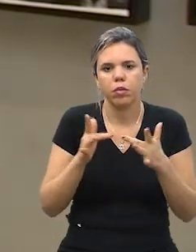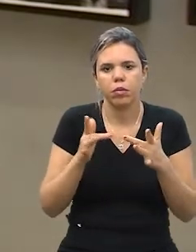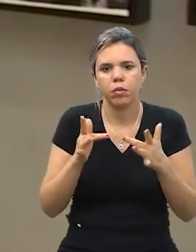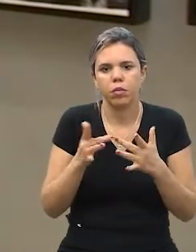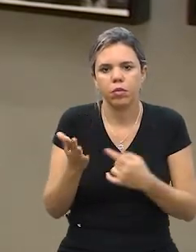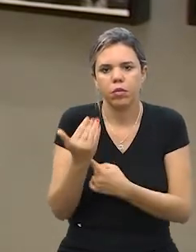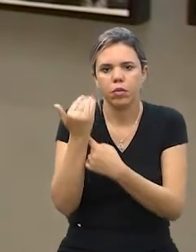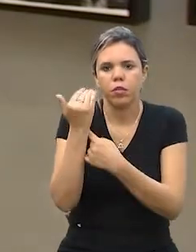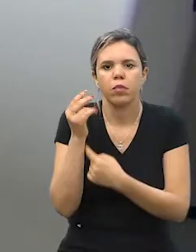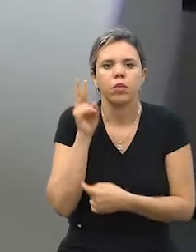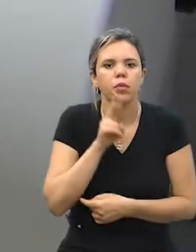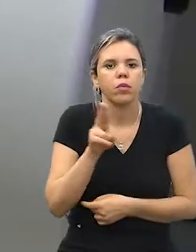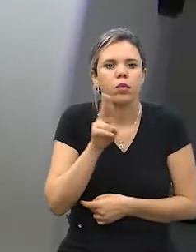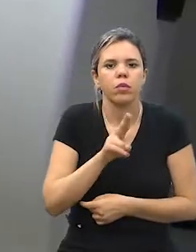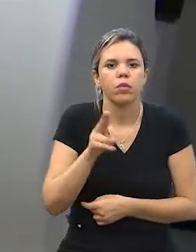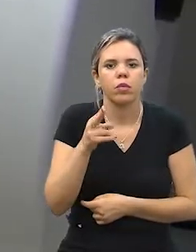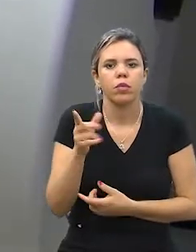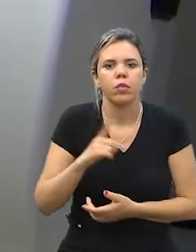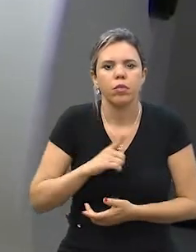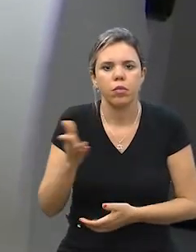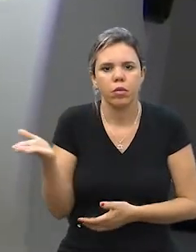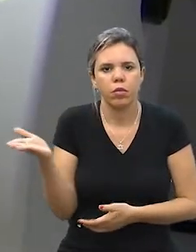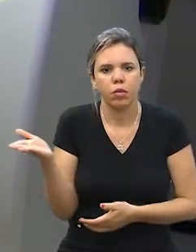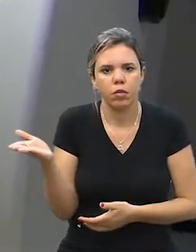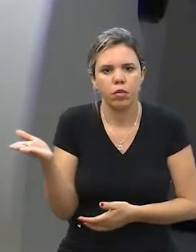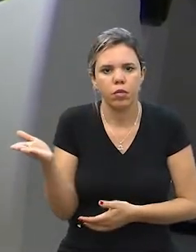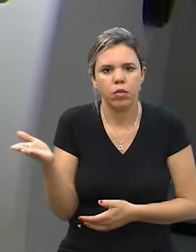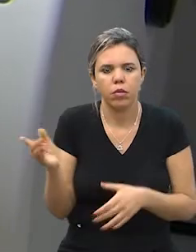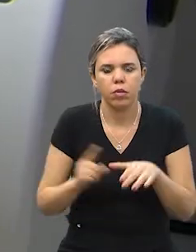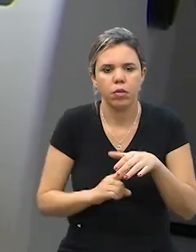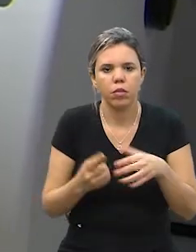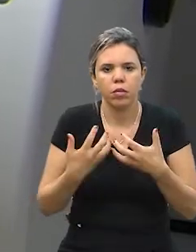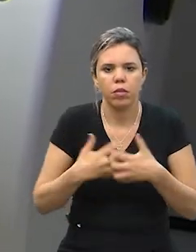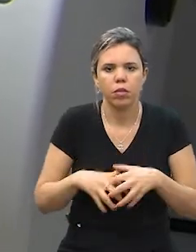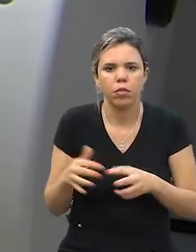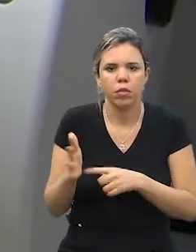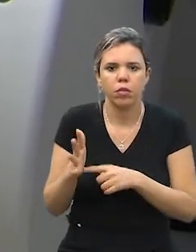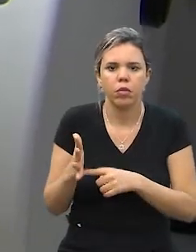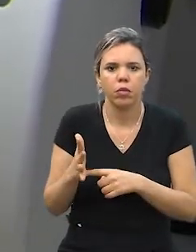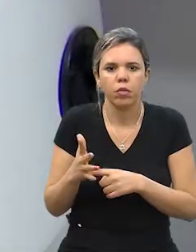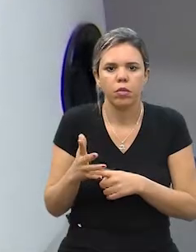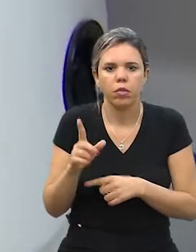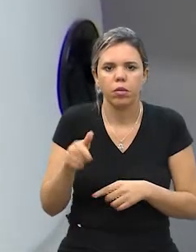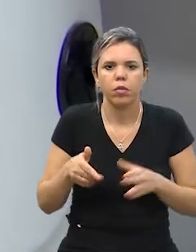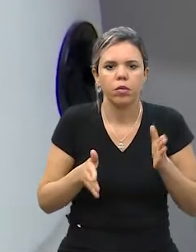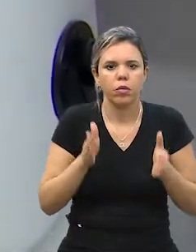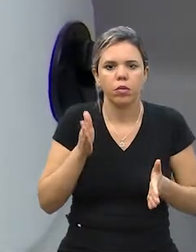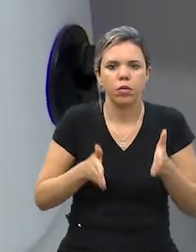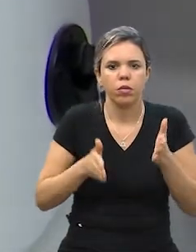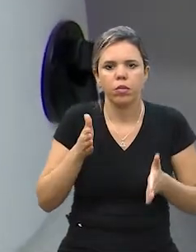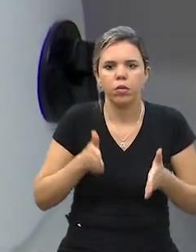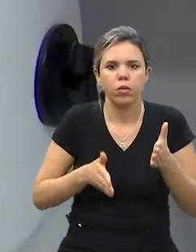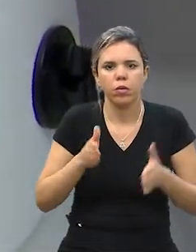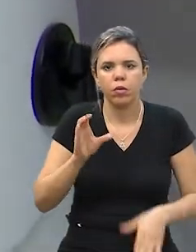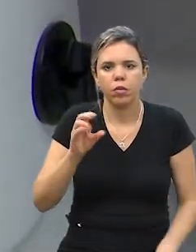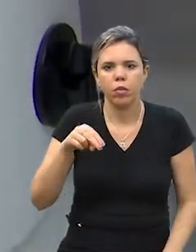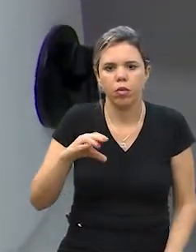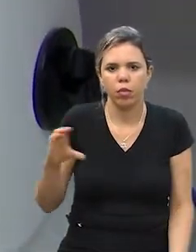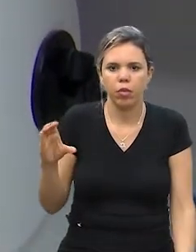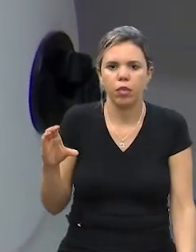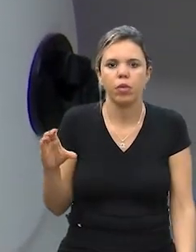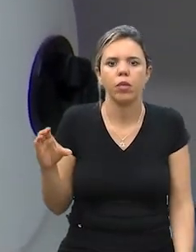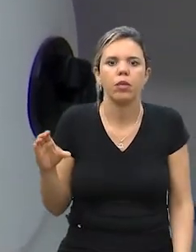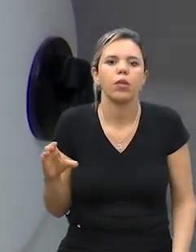às tecnologias. Eu tenho aqui na clínica uma máquina que é um torno CNC de